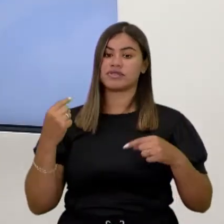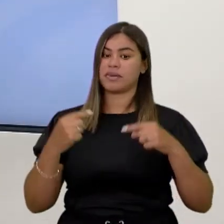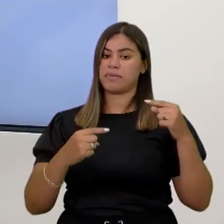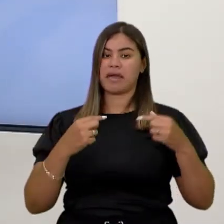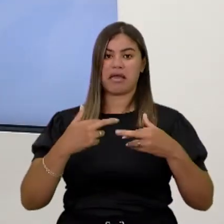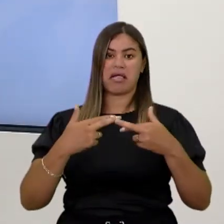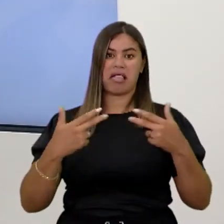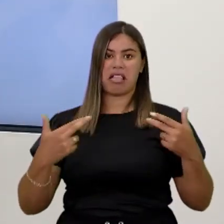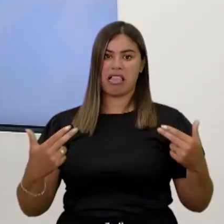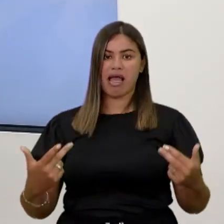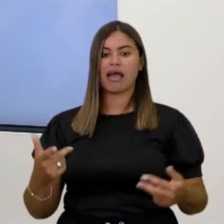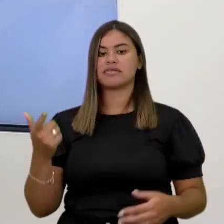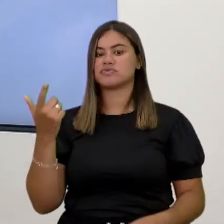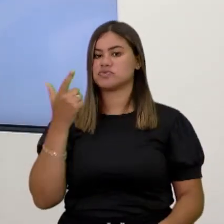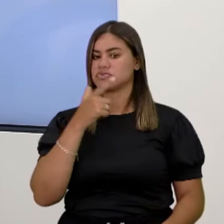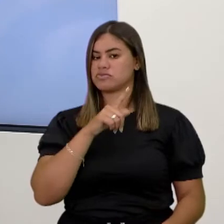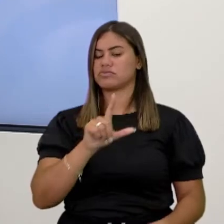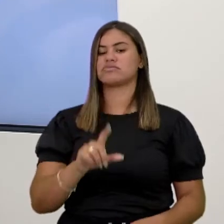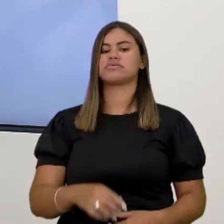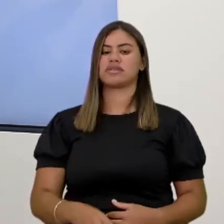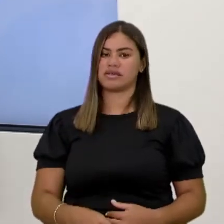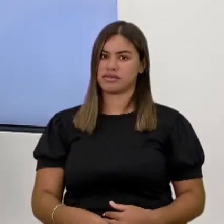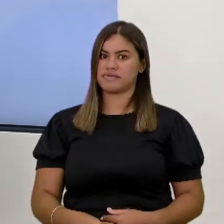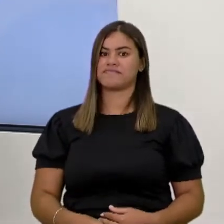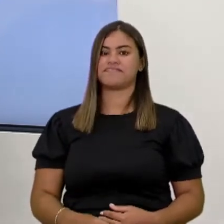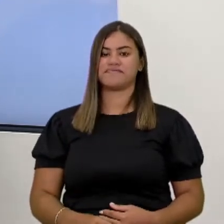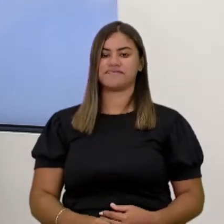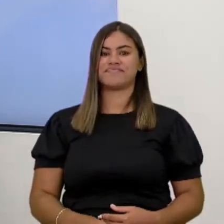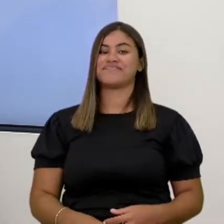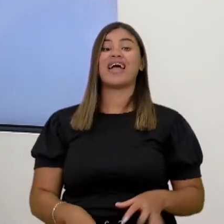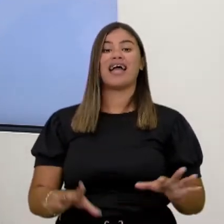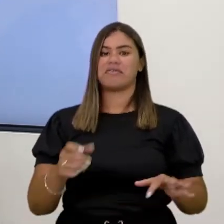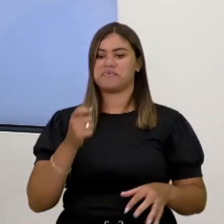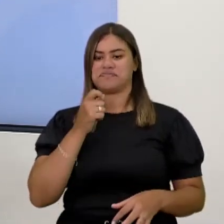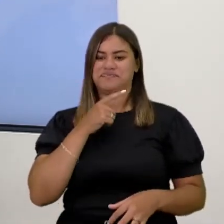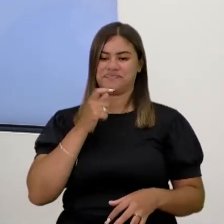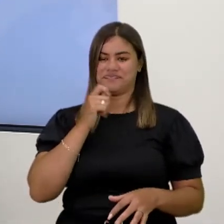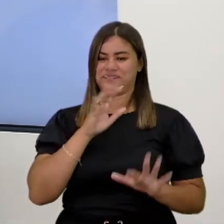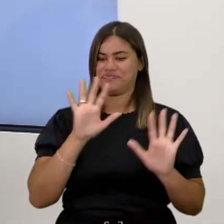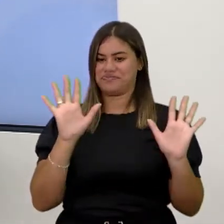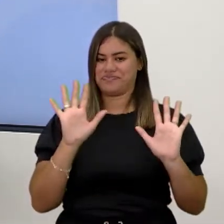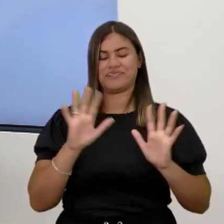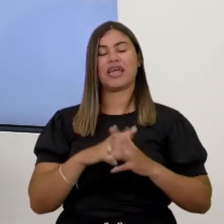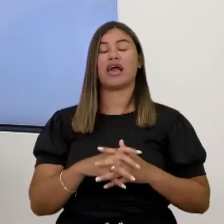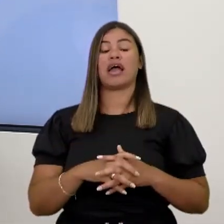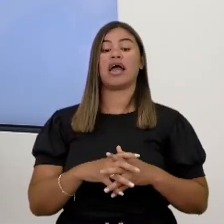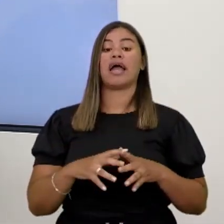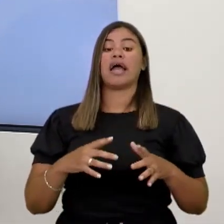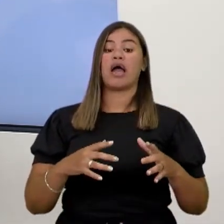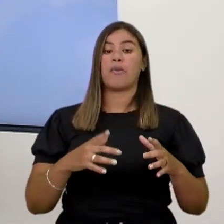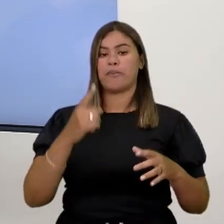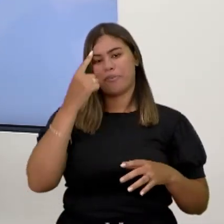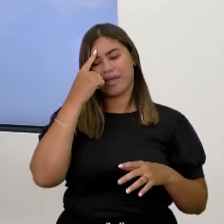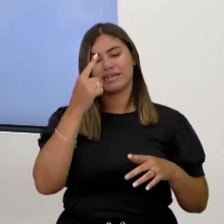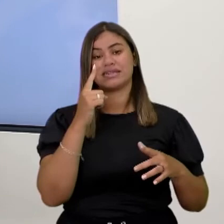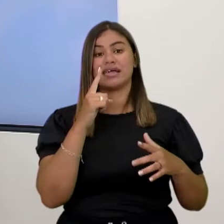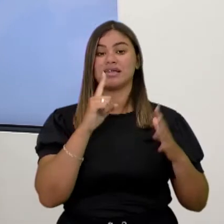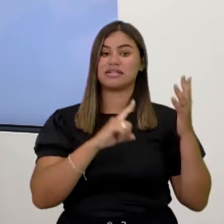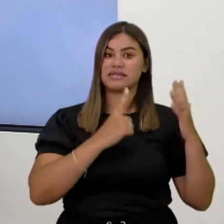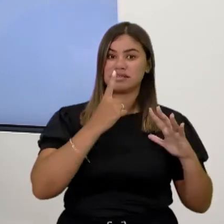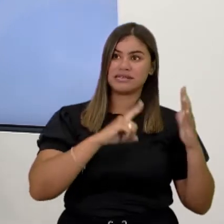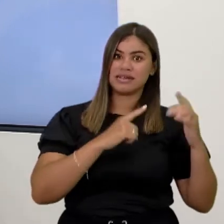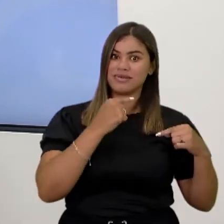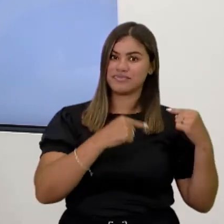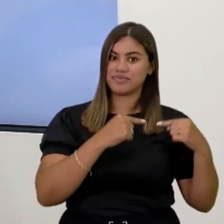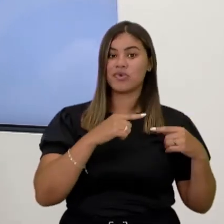Você consegue, estou sendo irônico, tá bom, gente? Consegue conciliar no debate as pessoas discutindo carnaval e discutindo também o conflito